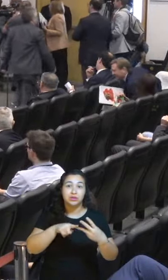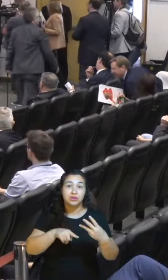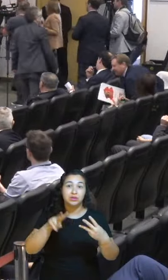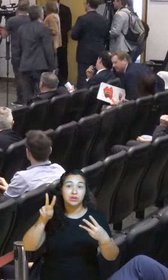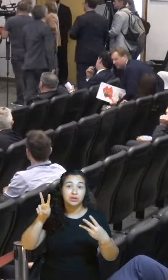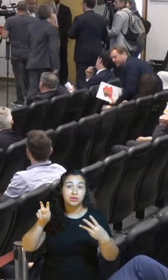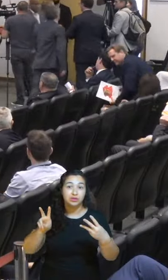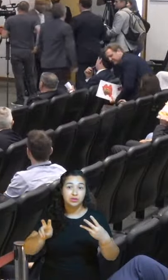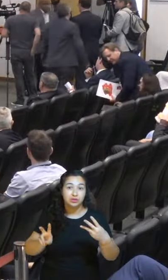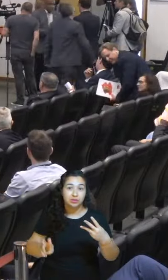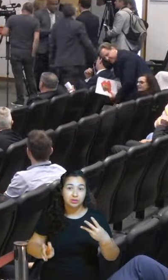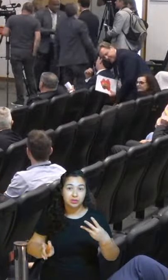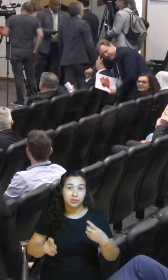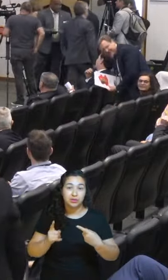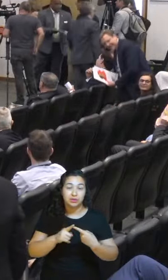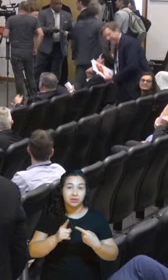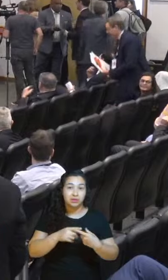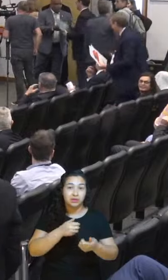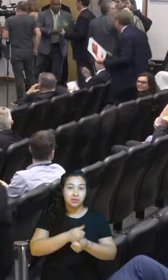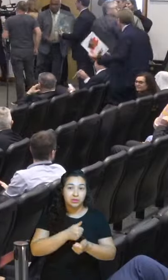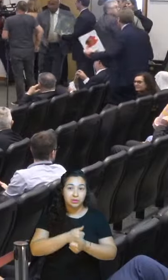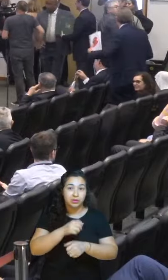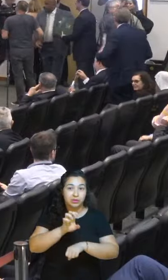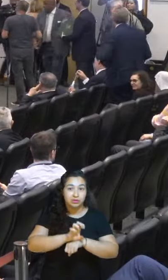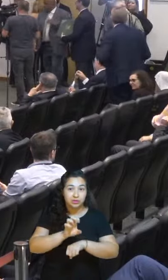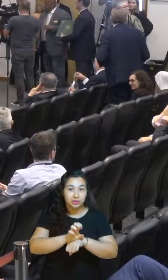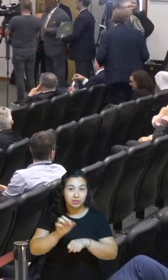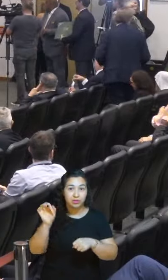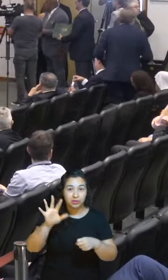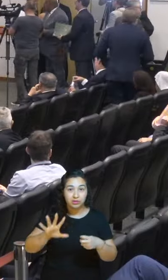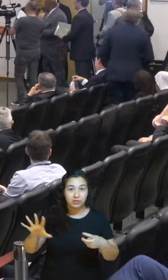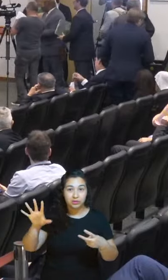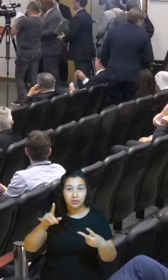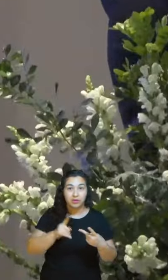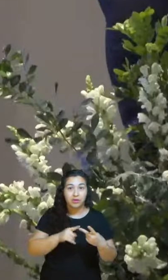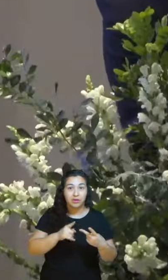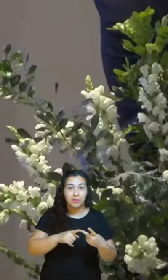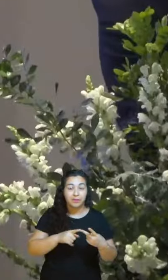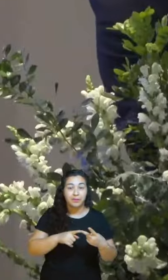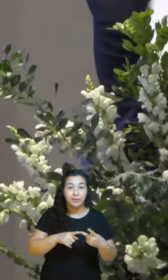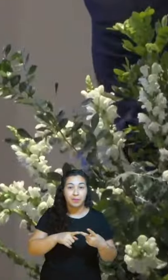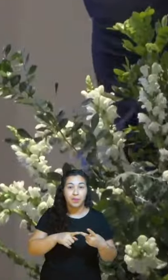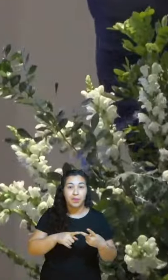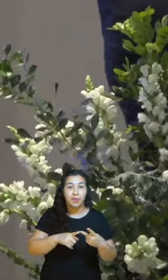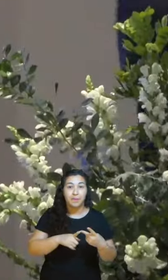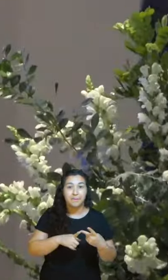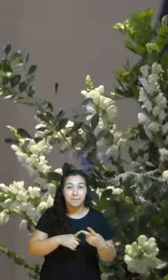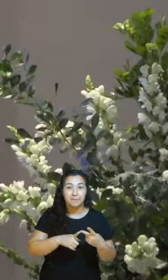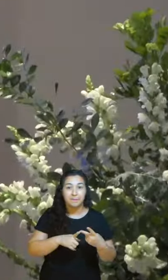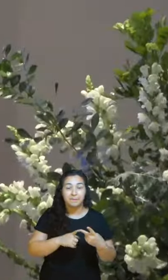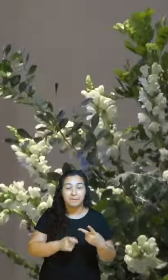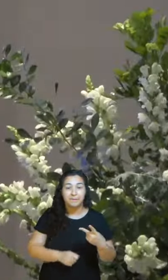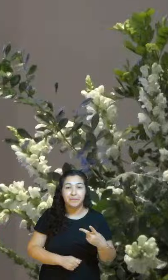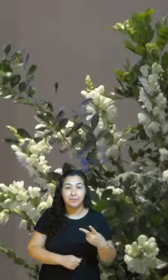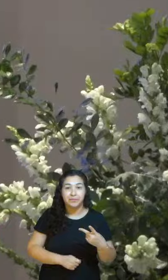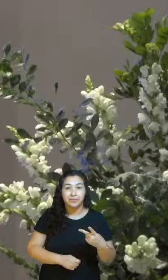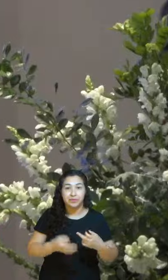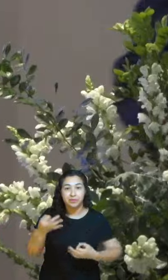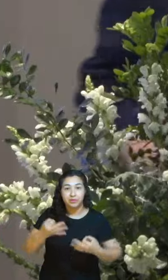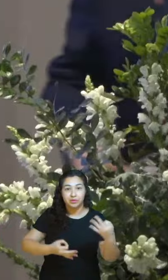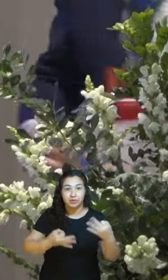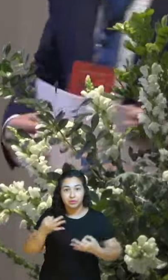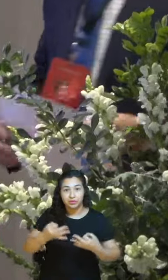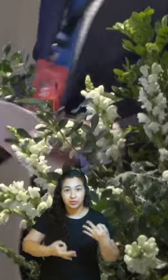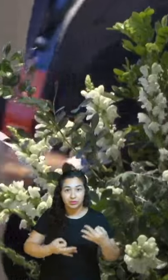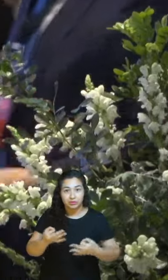este painel os tribunais estaduais e a Federação o lugar das constituições estaduais o segundo tema Justiça